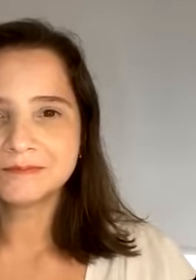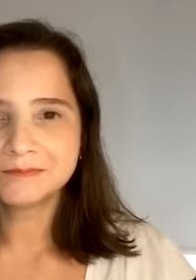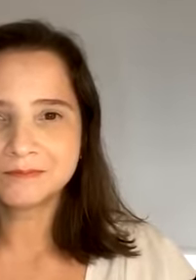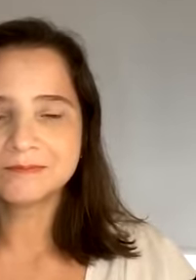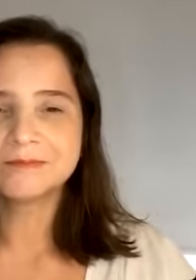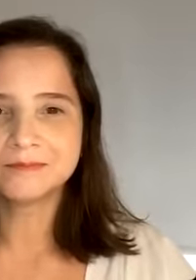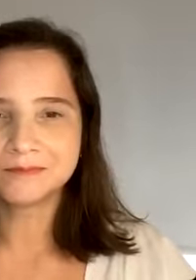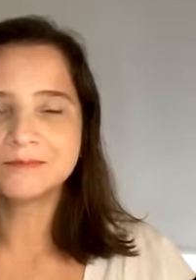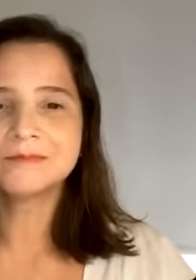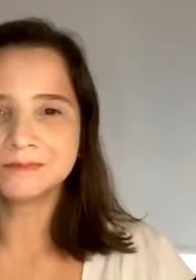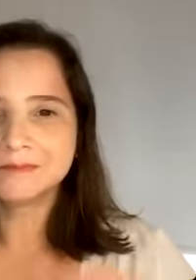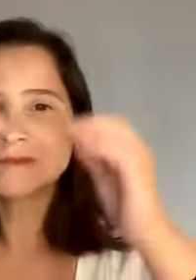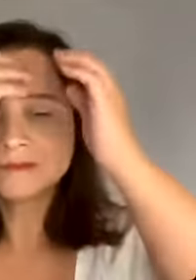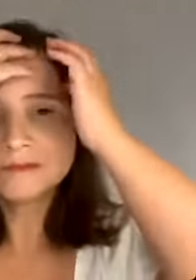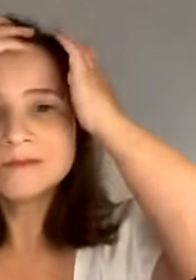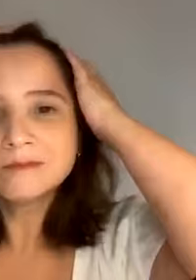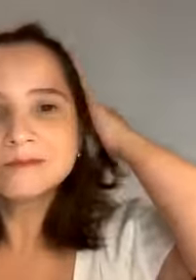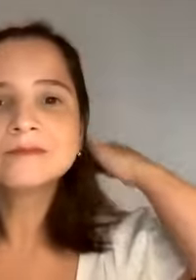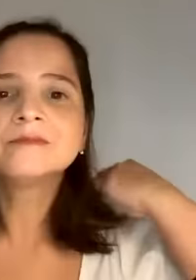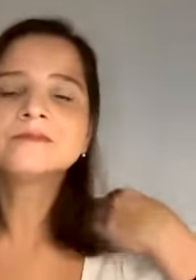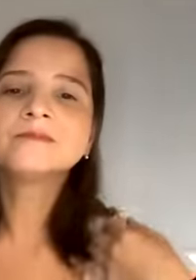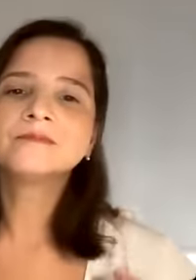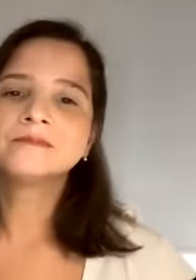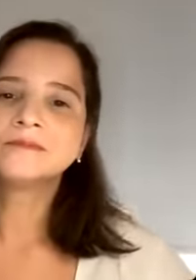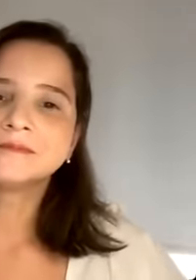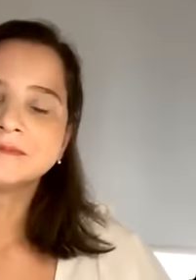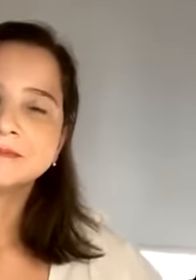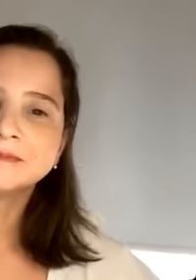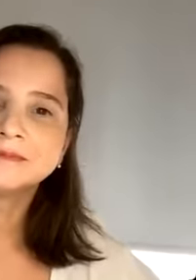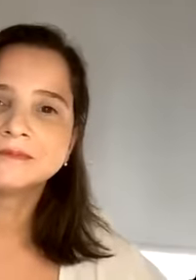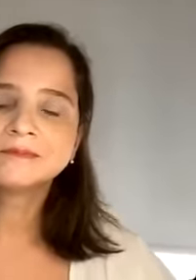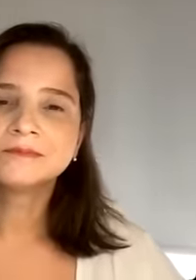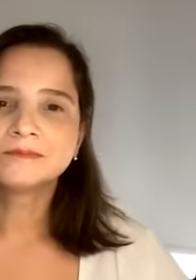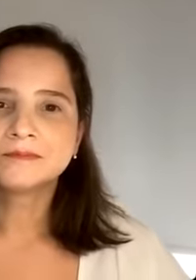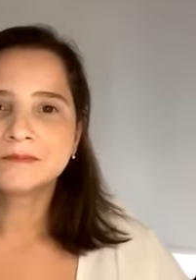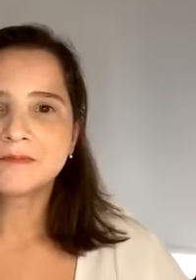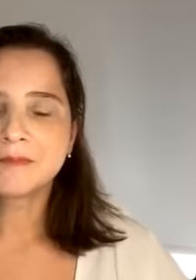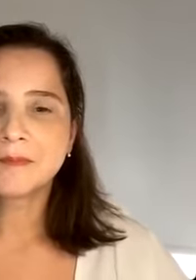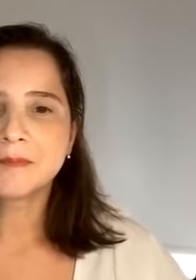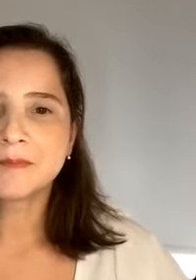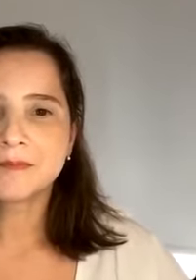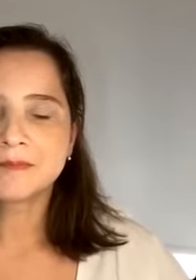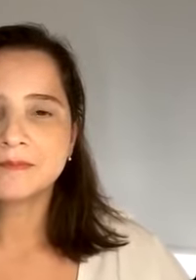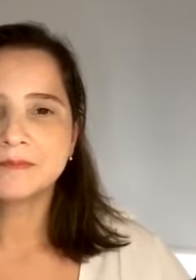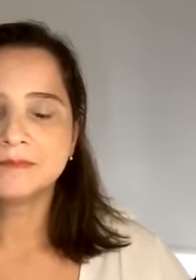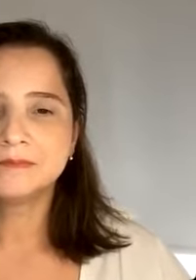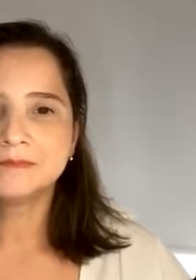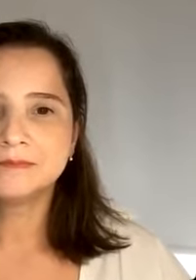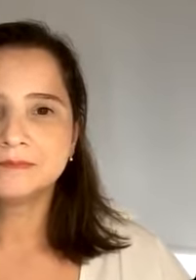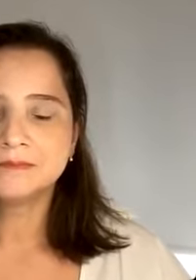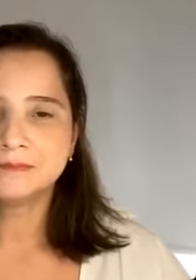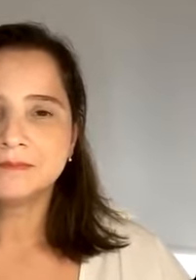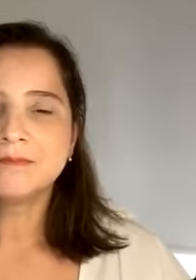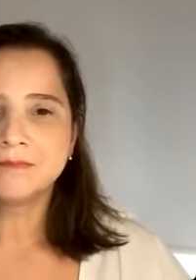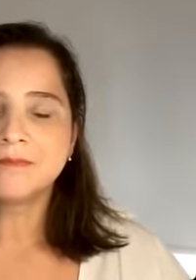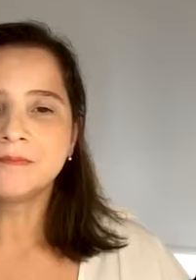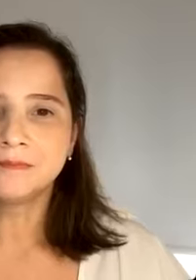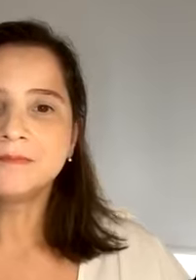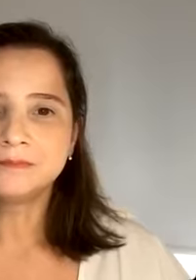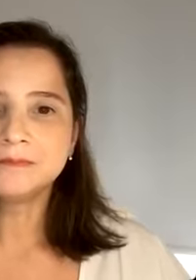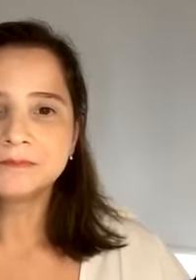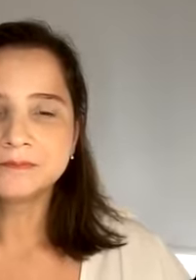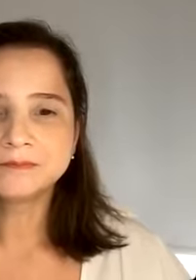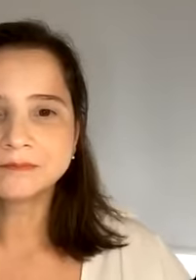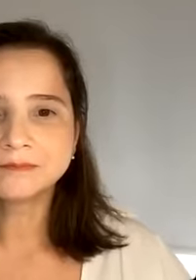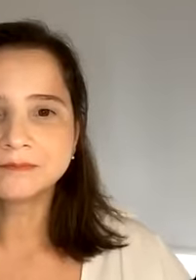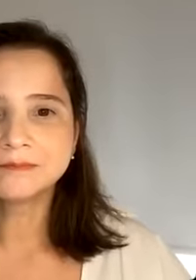vários pontos, né, dessa agenda. E a gente falou sobre a questão da linguagem de Libras no último encontro, mas eu